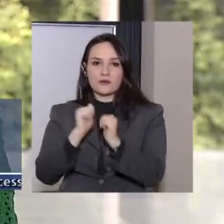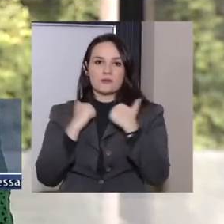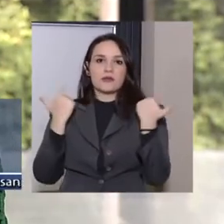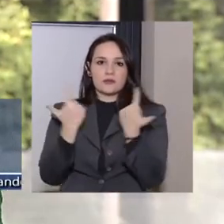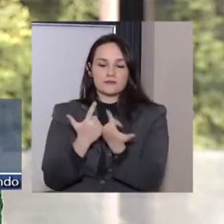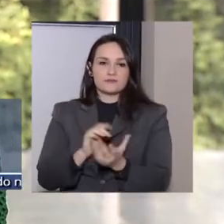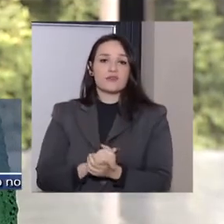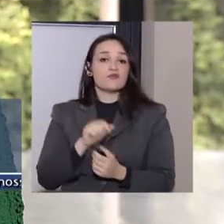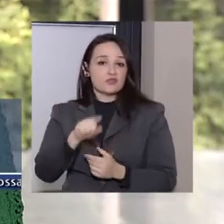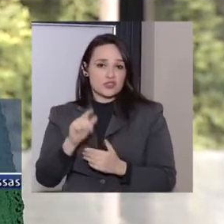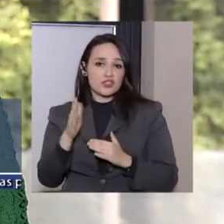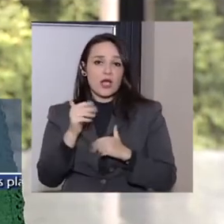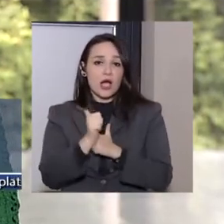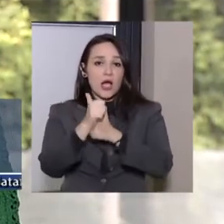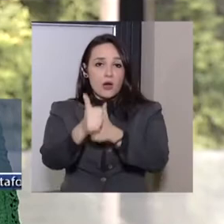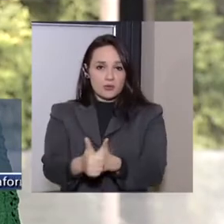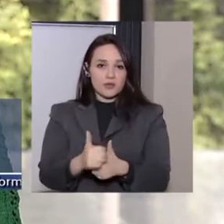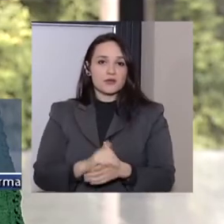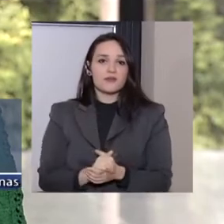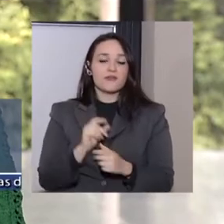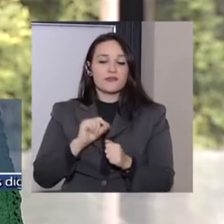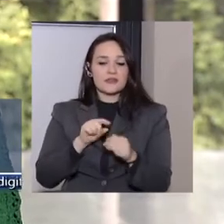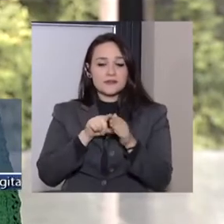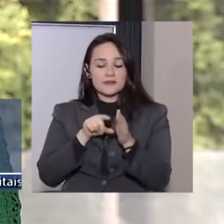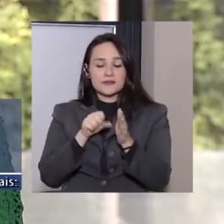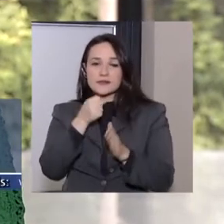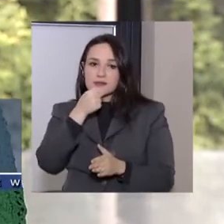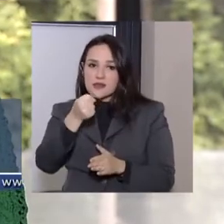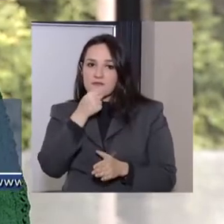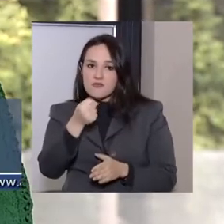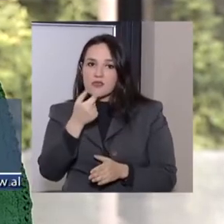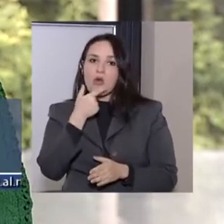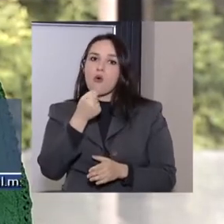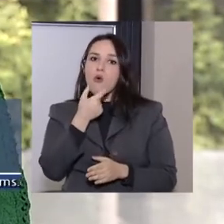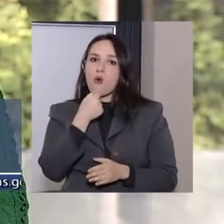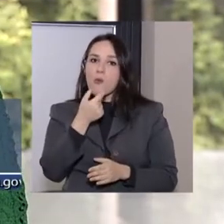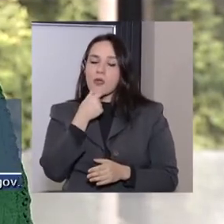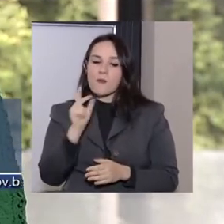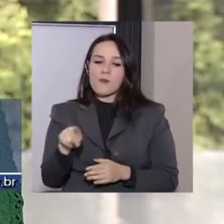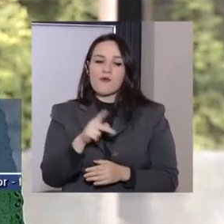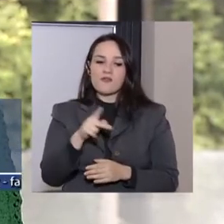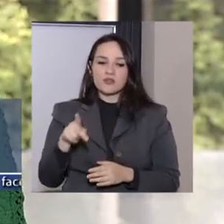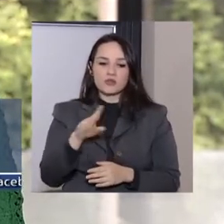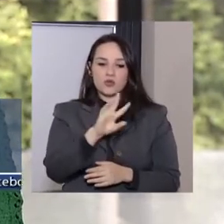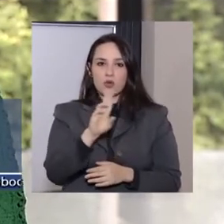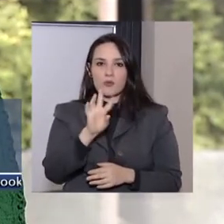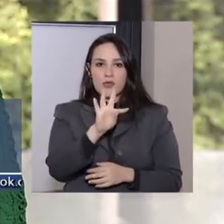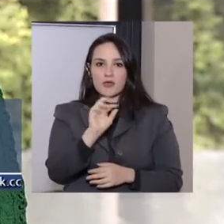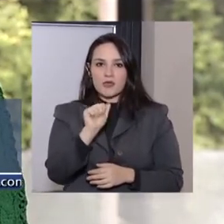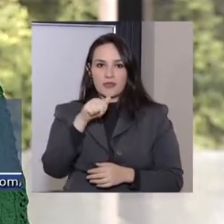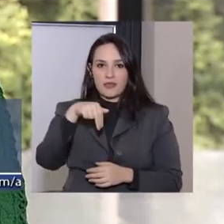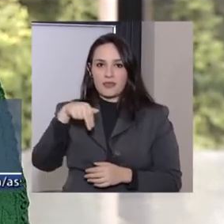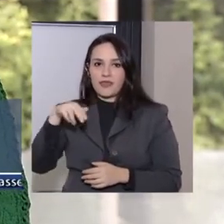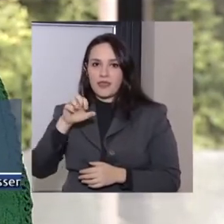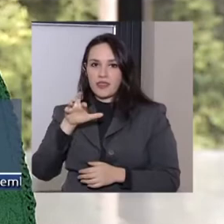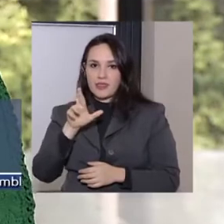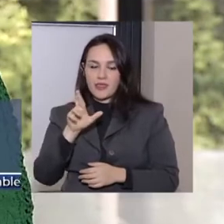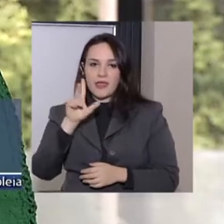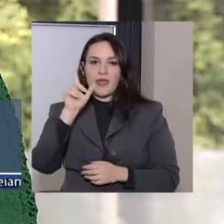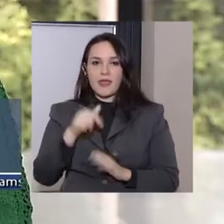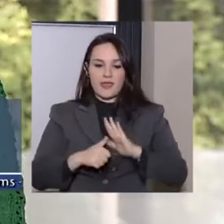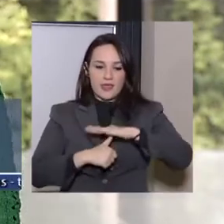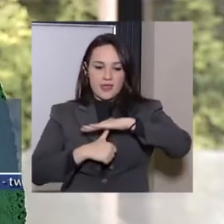como acompanhamos agora a entrevista com o reitor, professor Tanner Douglas, reitor da